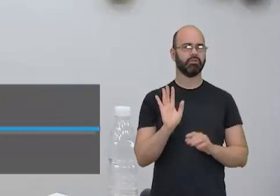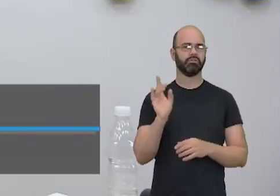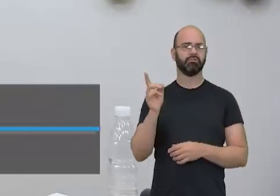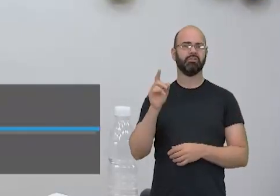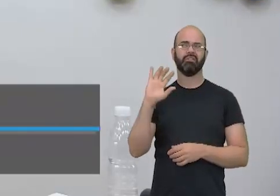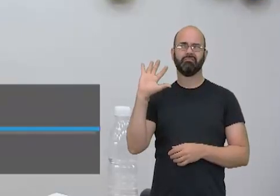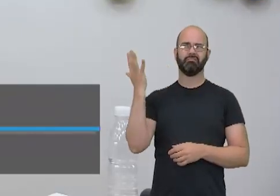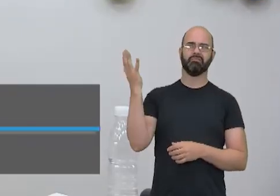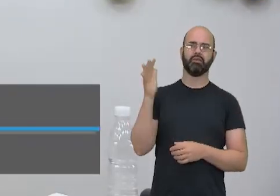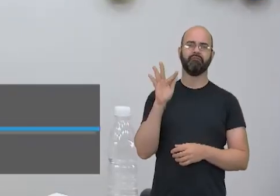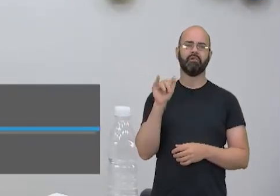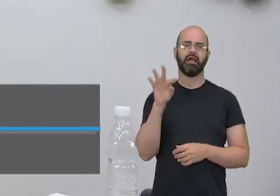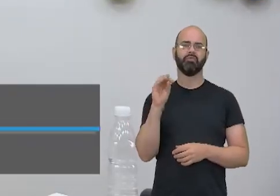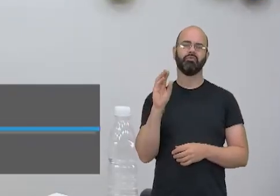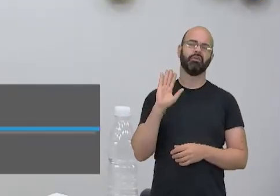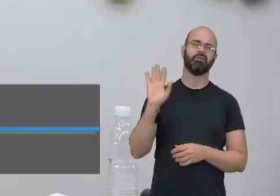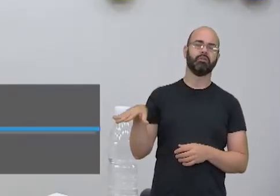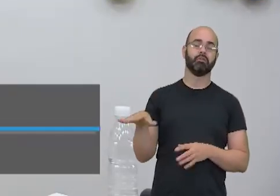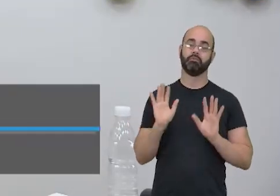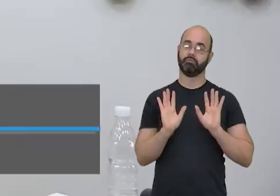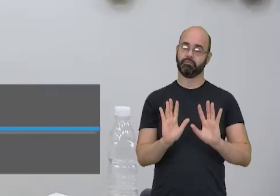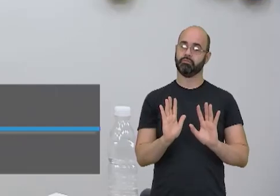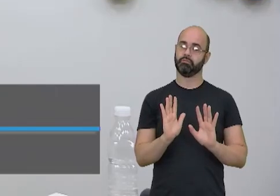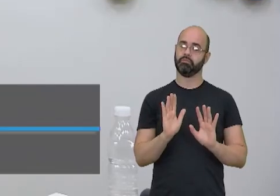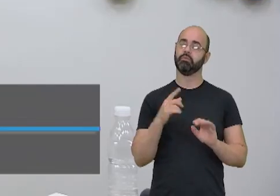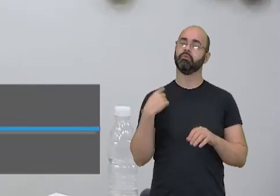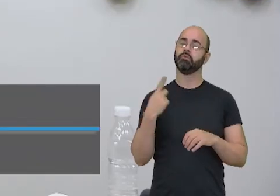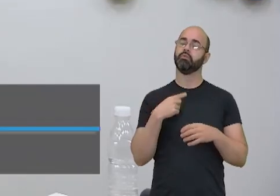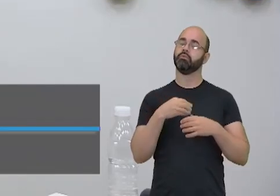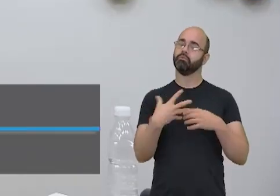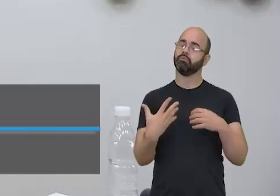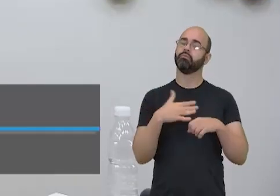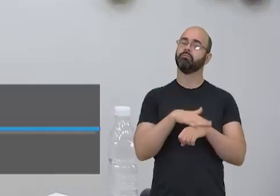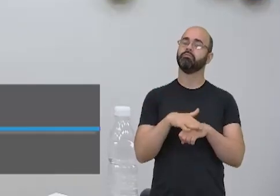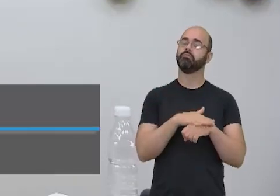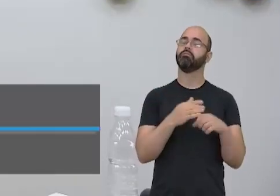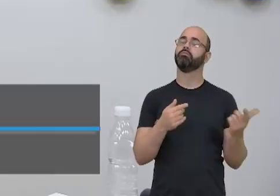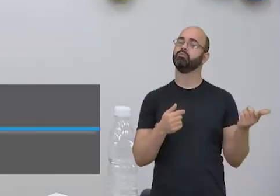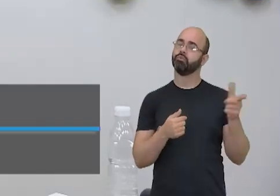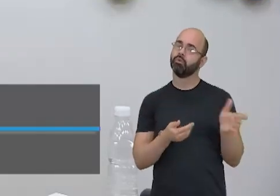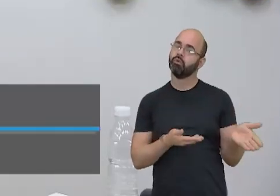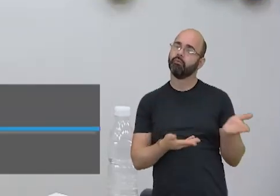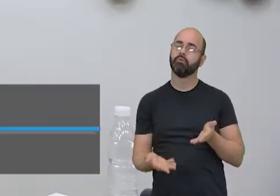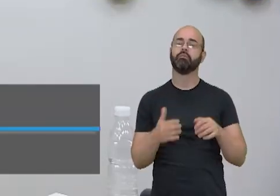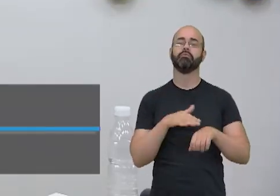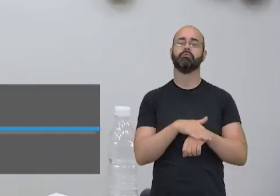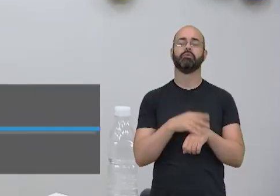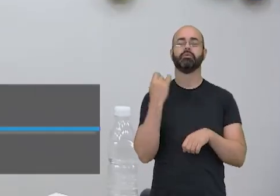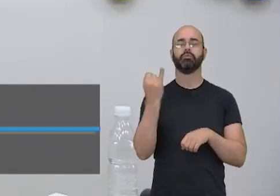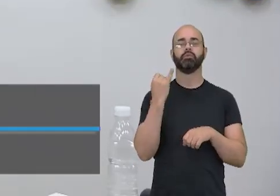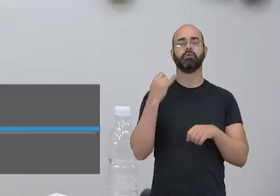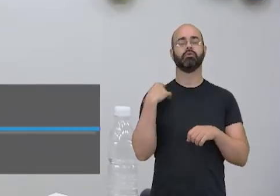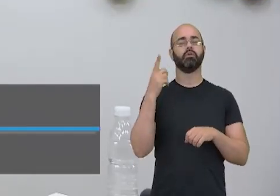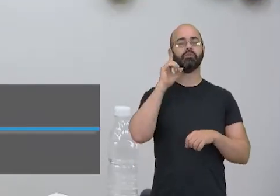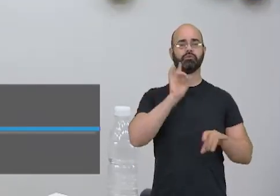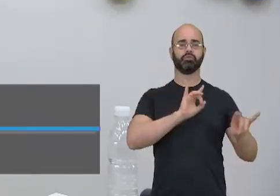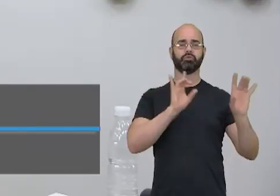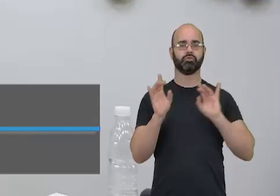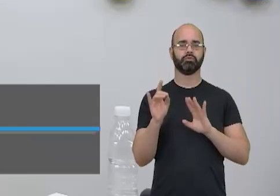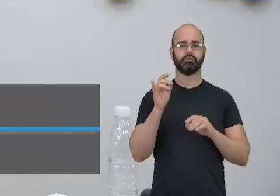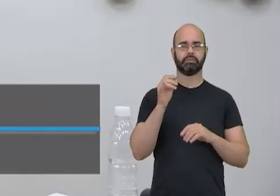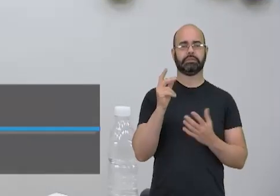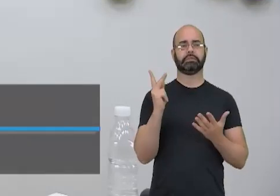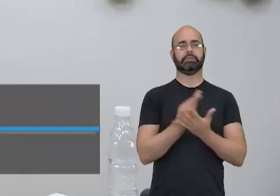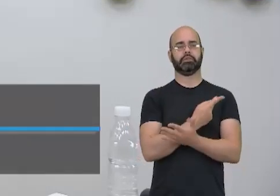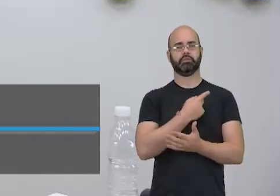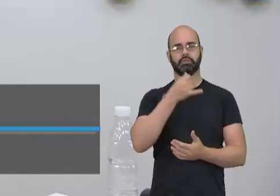Então, sim, é importante retomarmos esse conteúdo, que nós utilizamos ele no nosso dia a dia e evita de